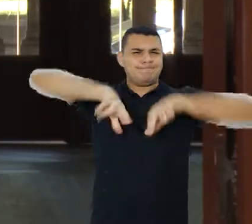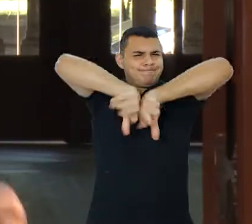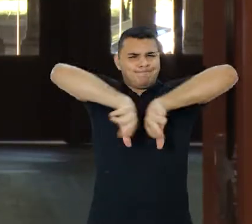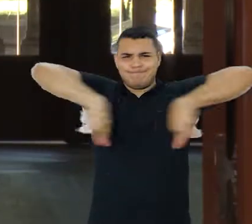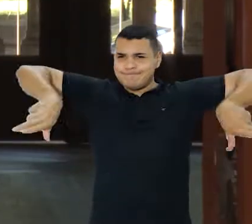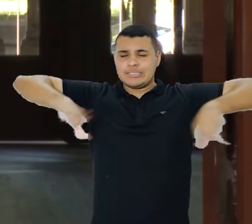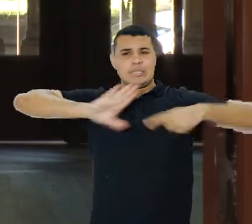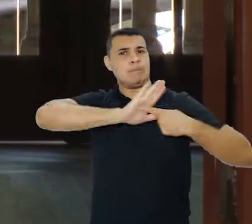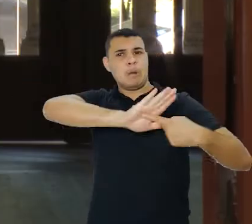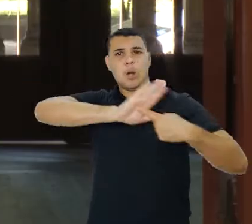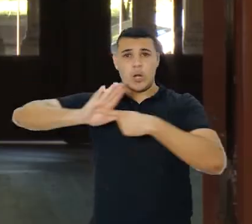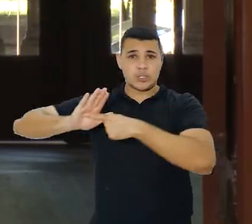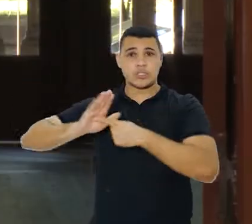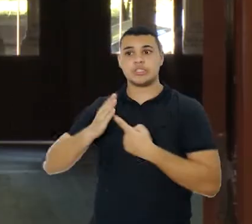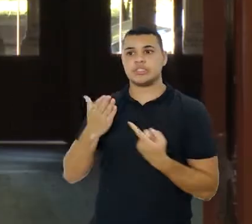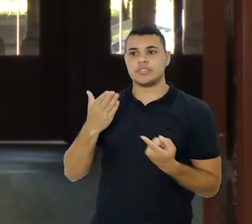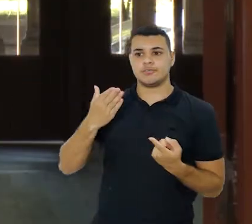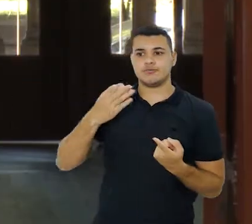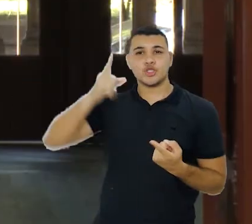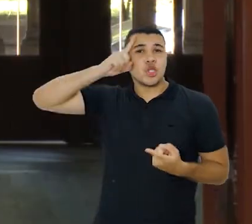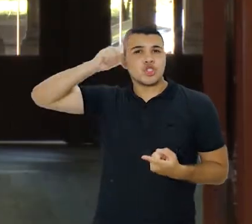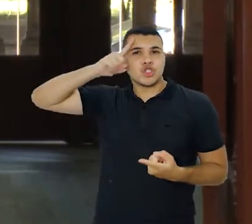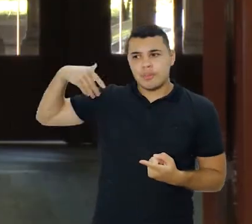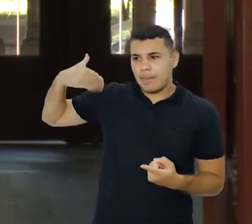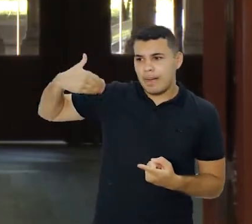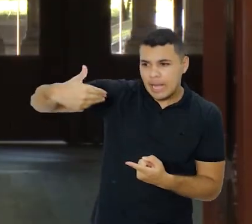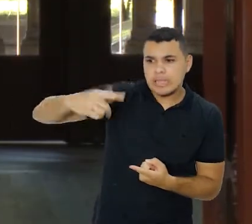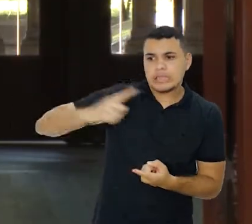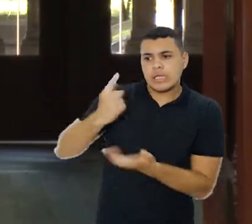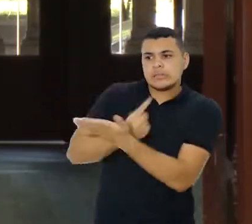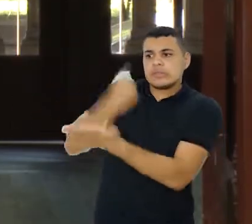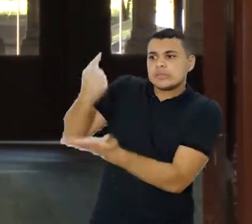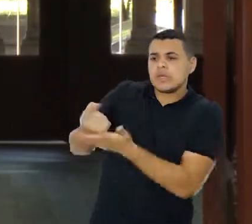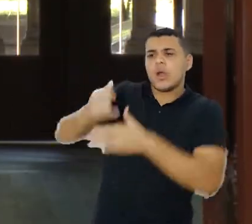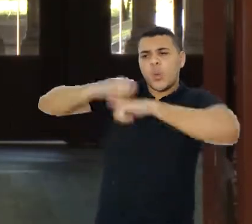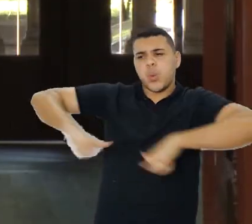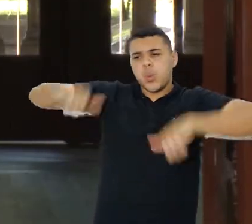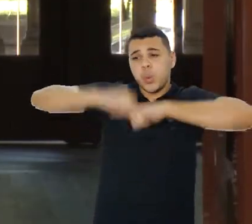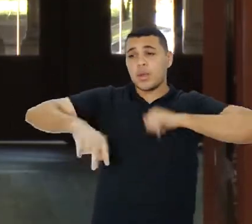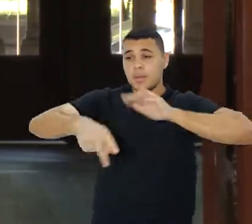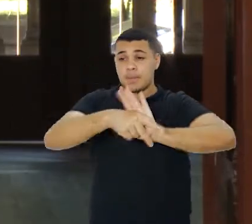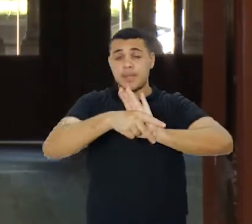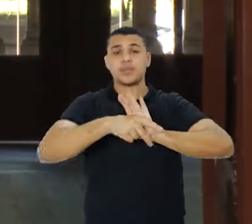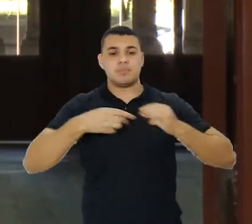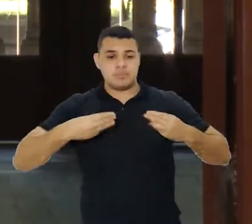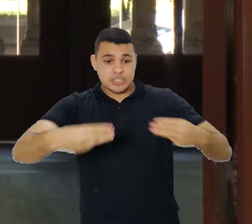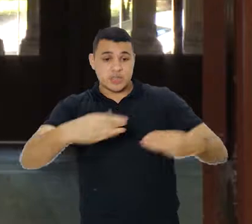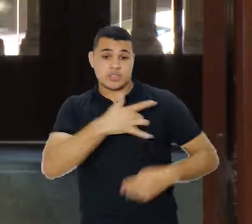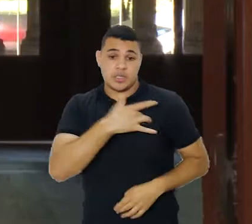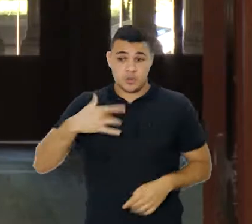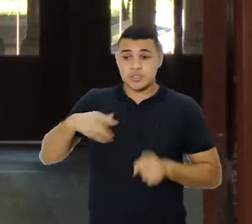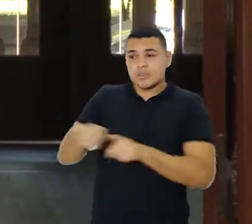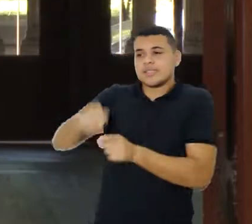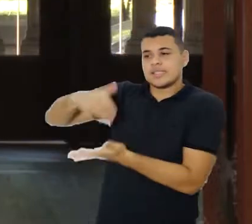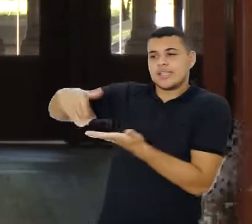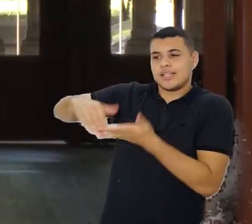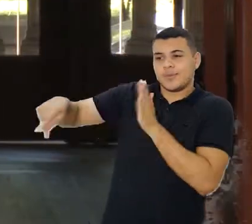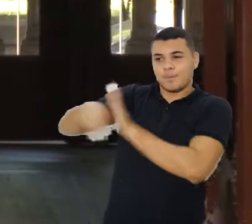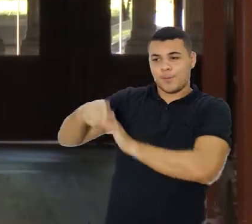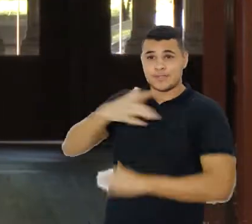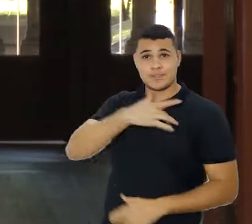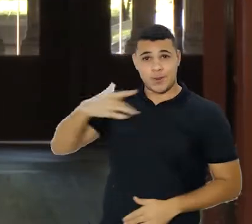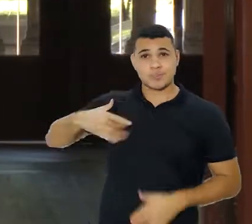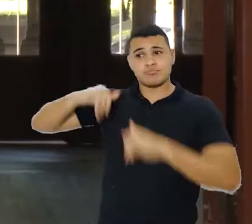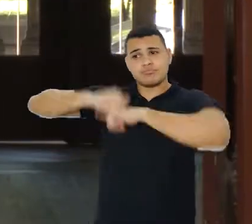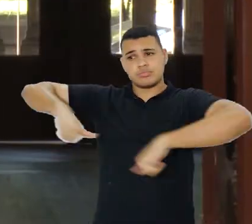vários indicadores, né, gerados rotineiramente, né, pelo Ministério da Saúde, pelas secretarias de